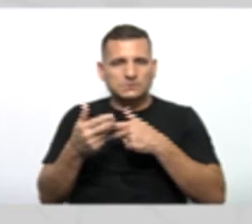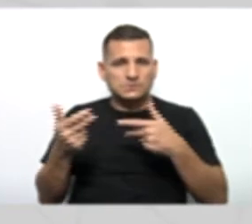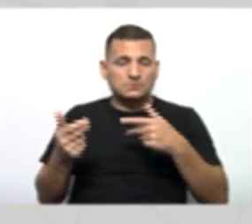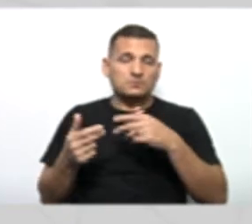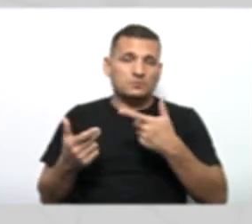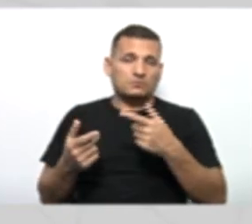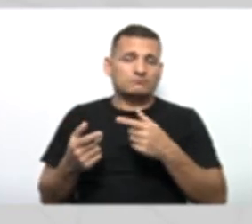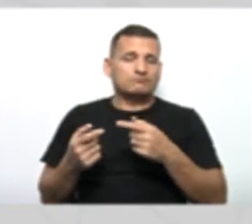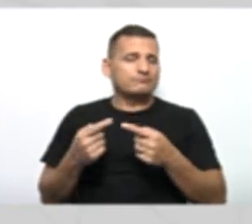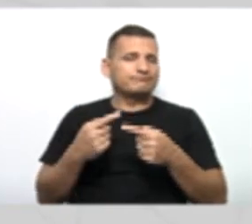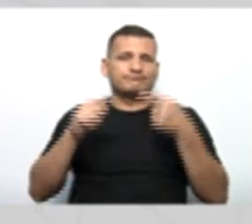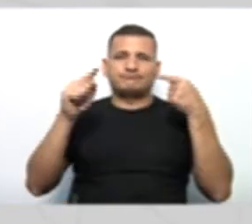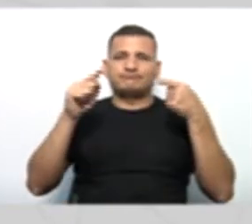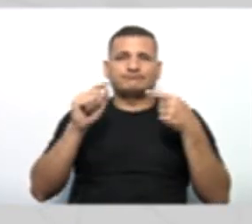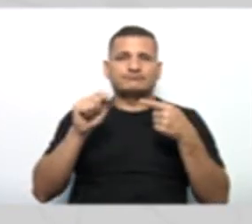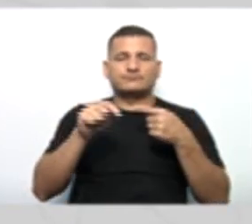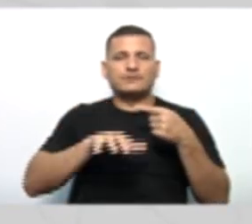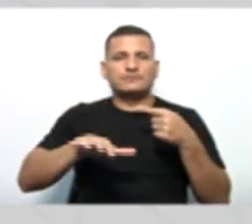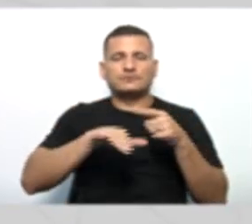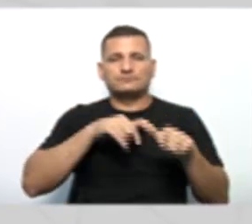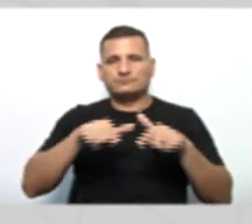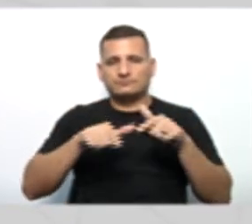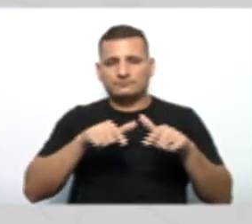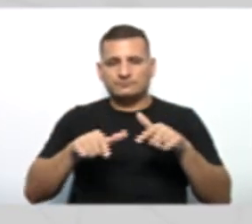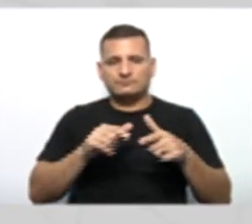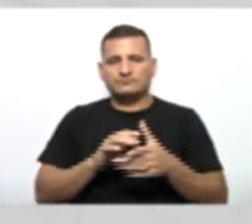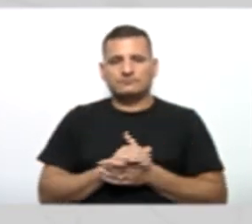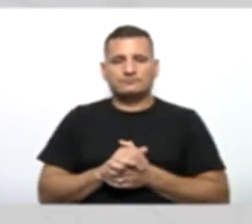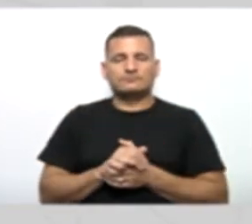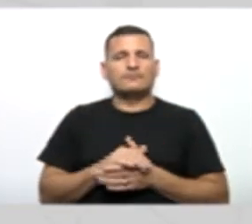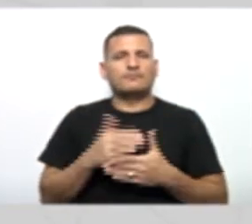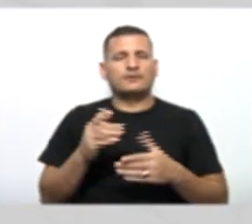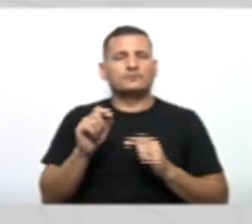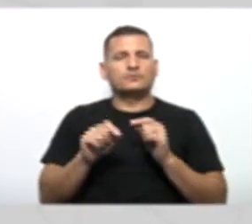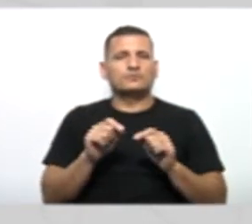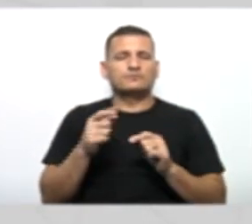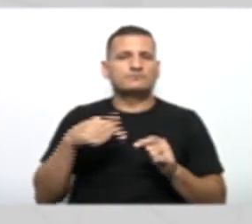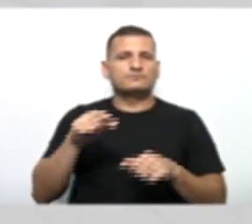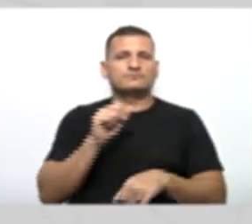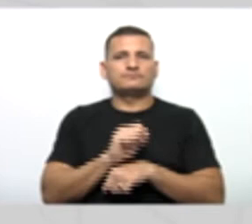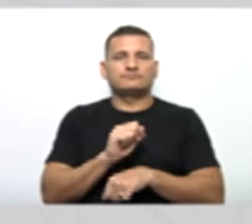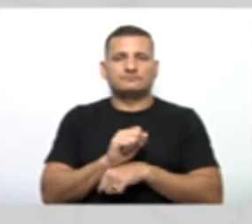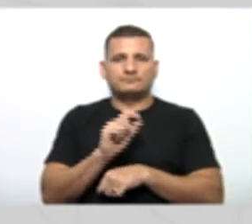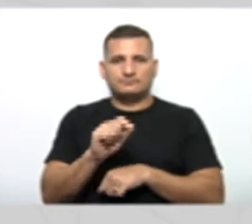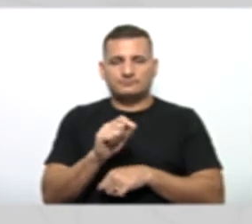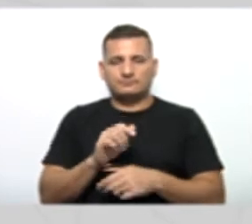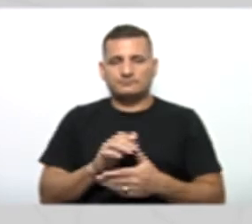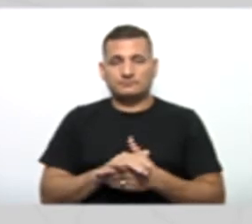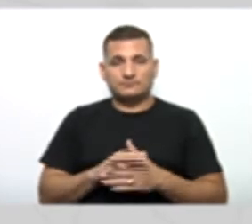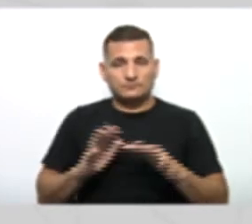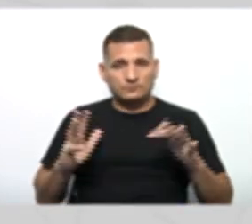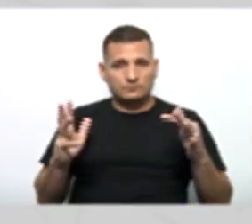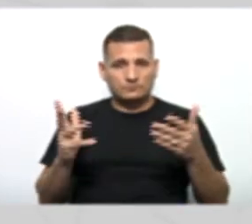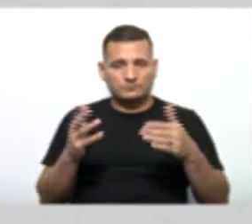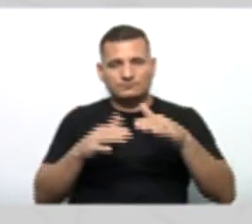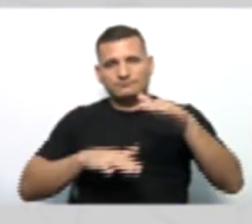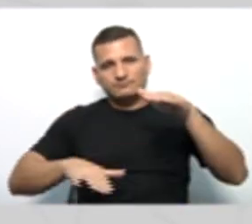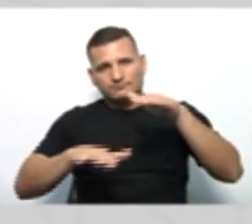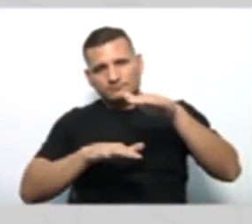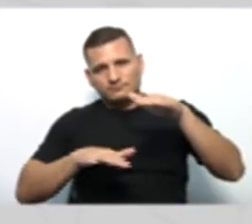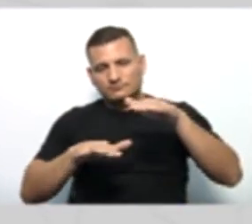princípios que nós esperamos dentro do ambiente de trabalho mais uma vez o que que nós esperamos que todos os subalternos